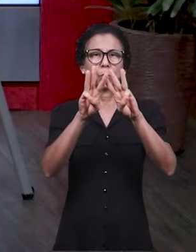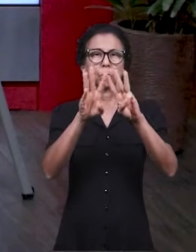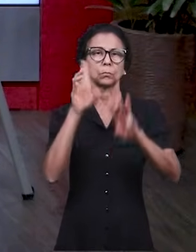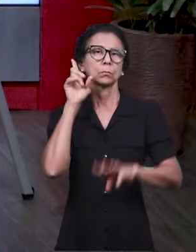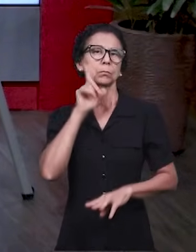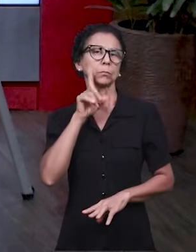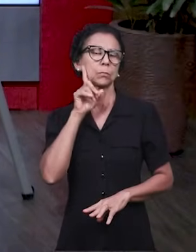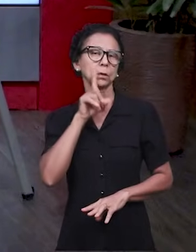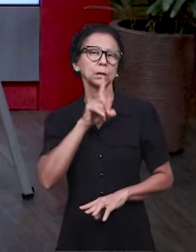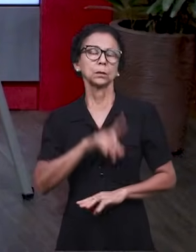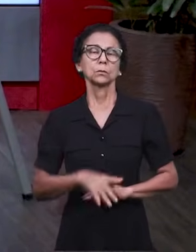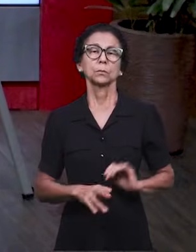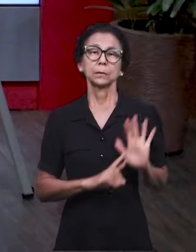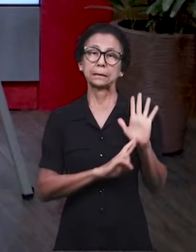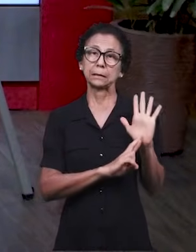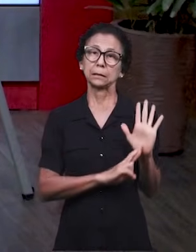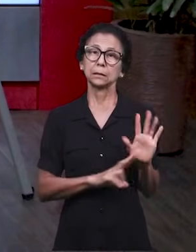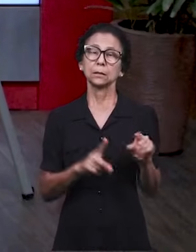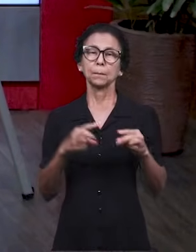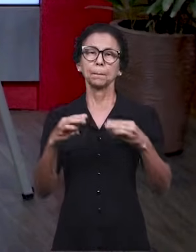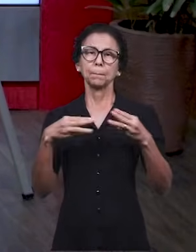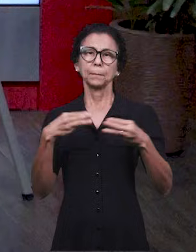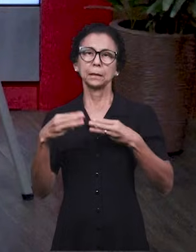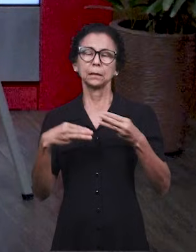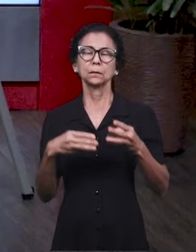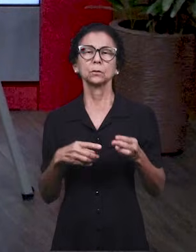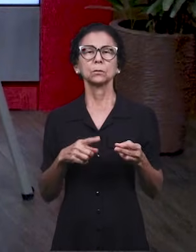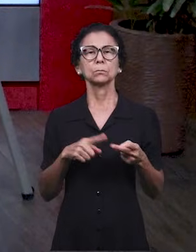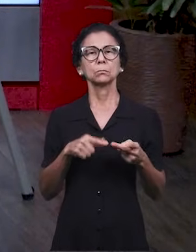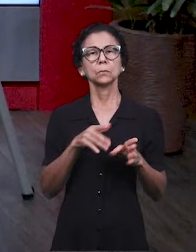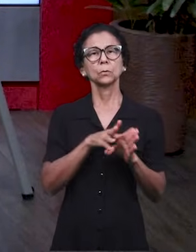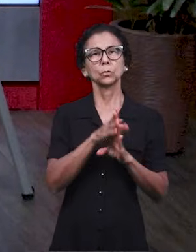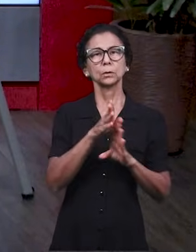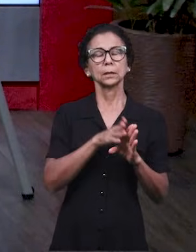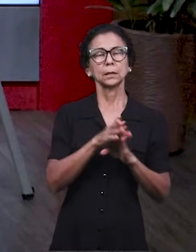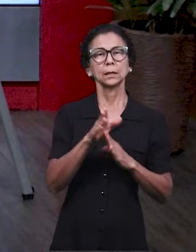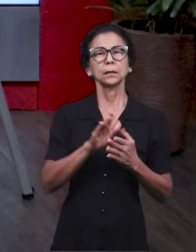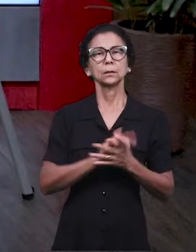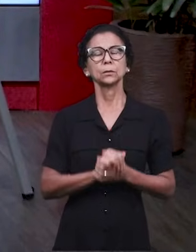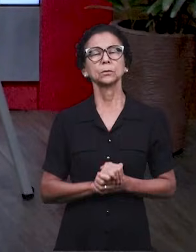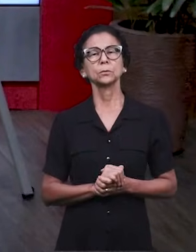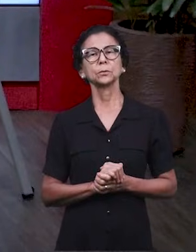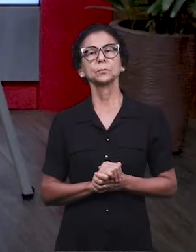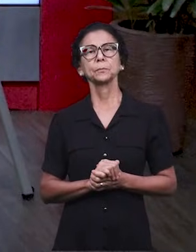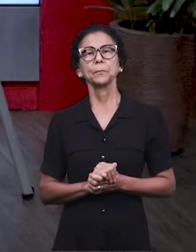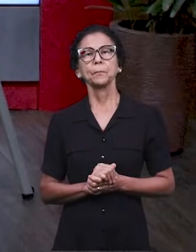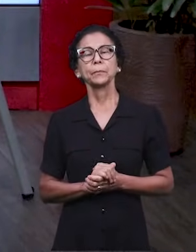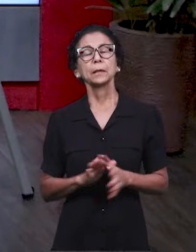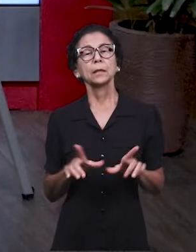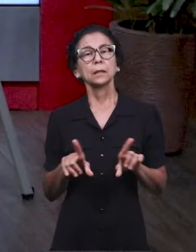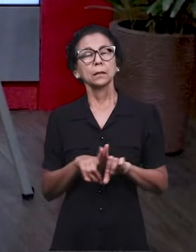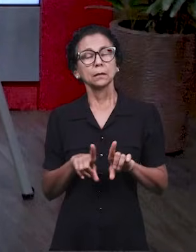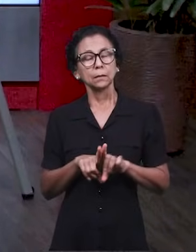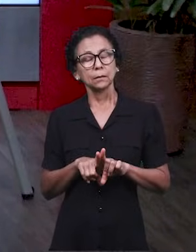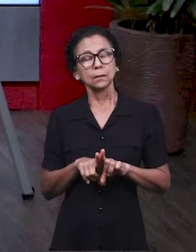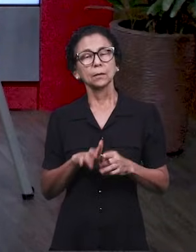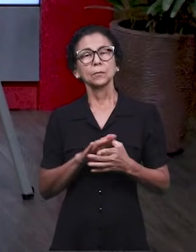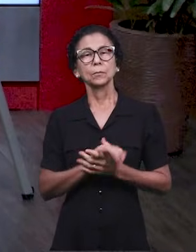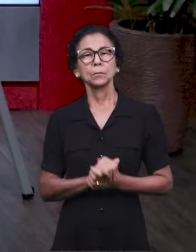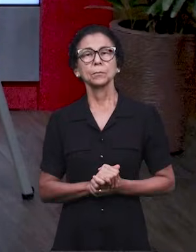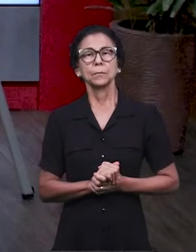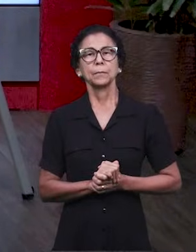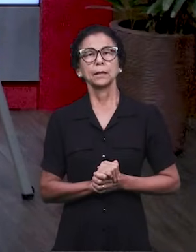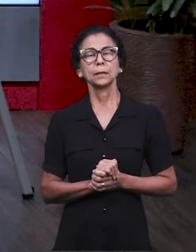Americanos. Também foi ministro conselheiro na Embaixada em Dublin, na Irlanda, embaixador em Kingston, na